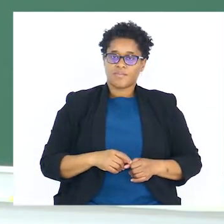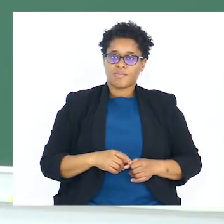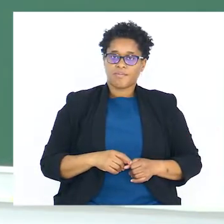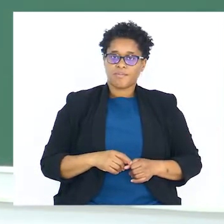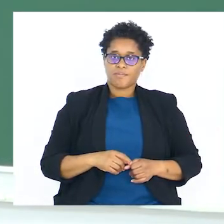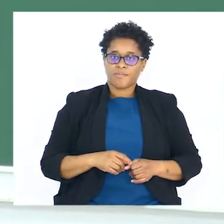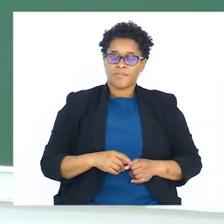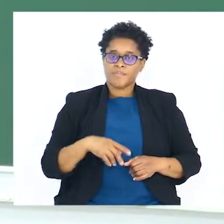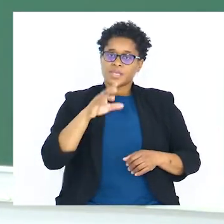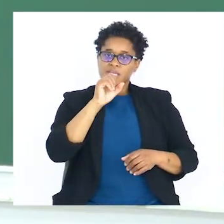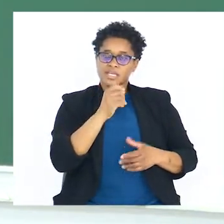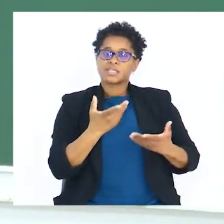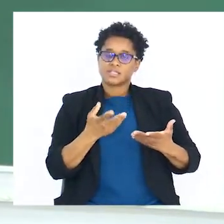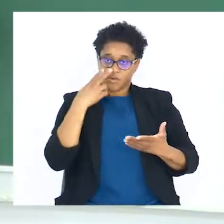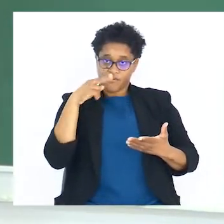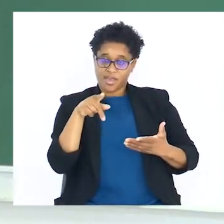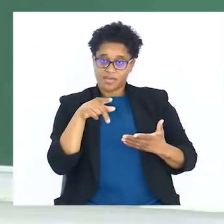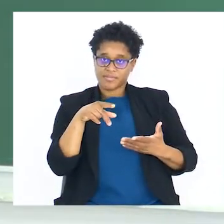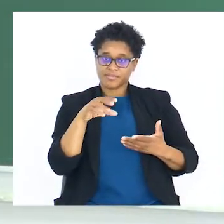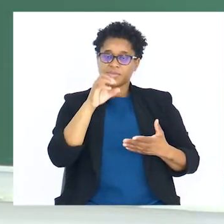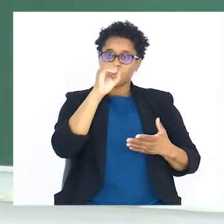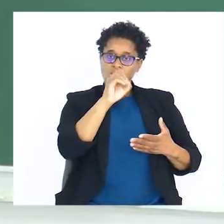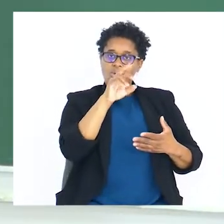Estão a ver? Gênero textual